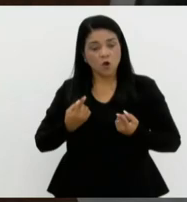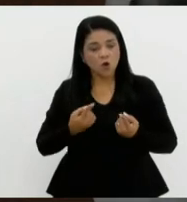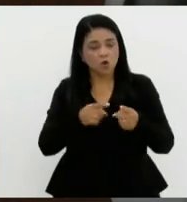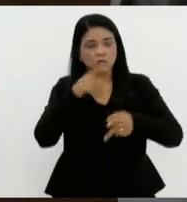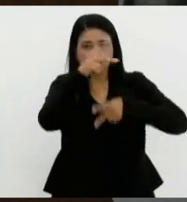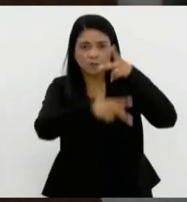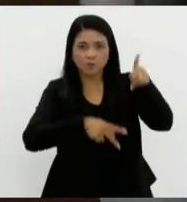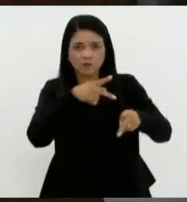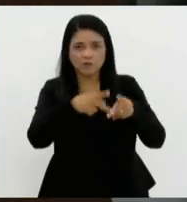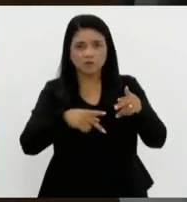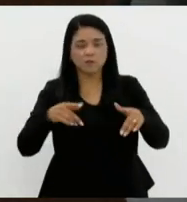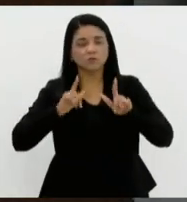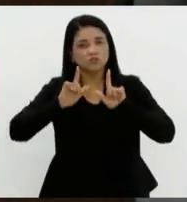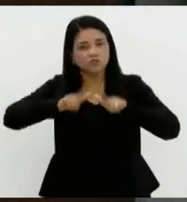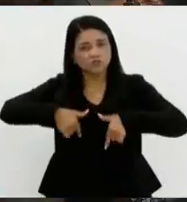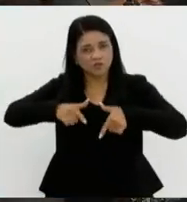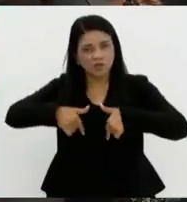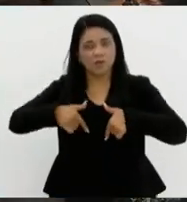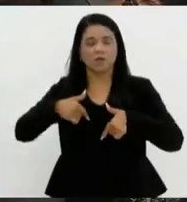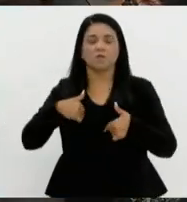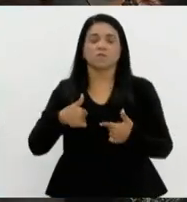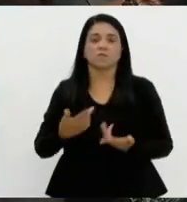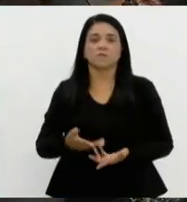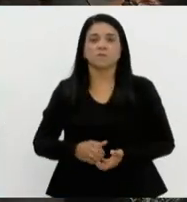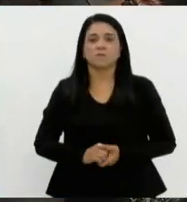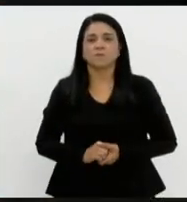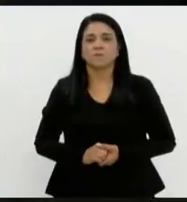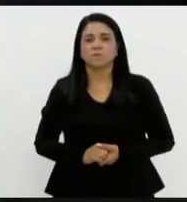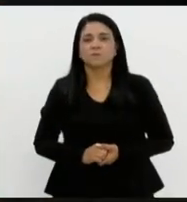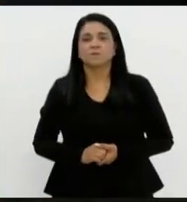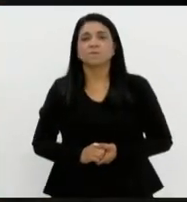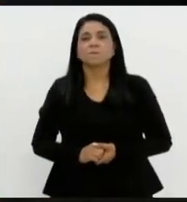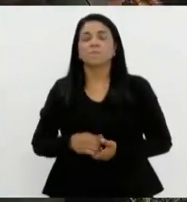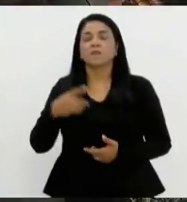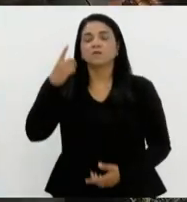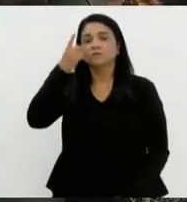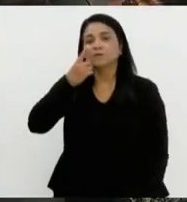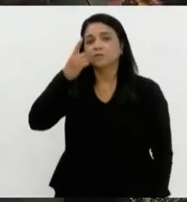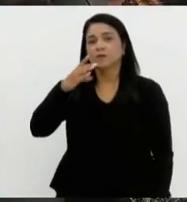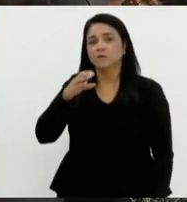que tem aqui a nossa solidariedade. Obrigado, presidente. Deputado Carlos Mink.